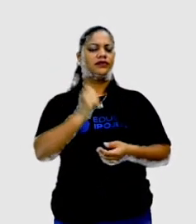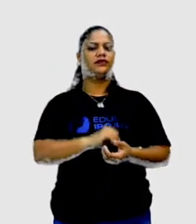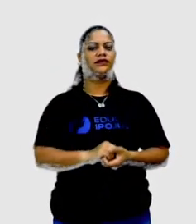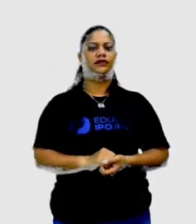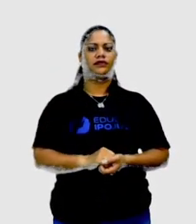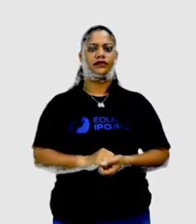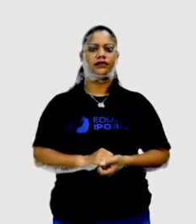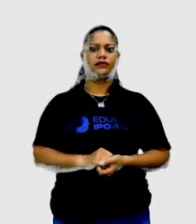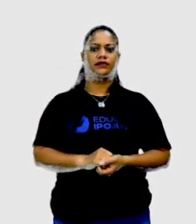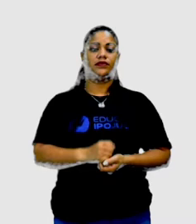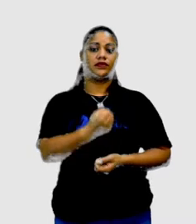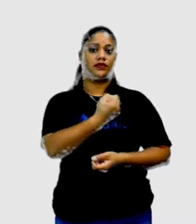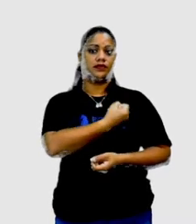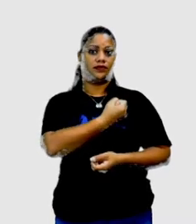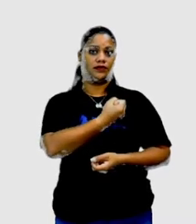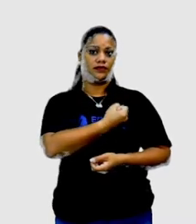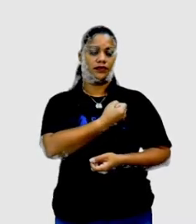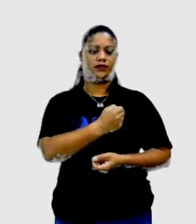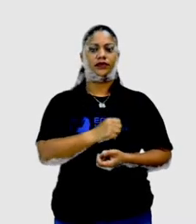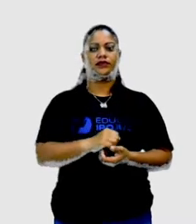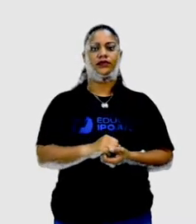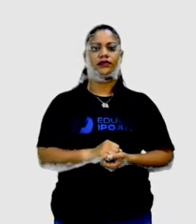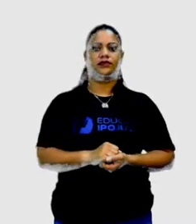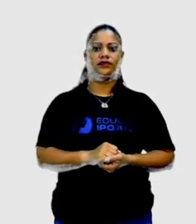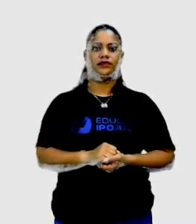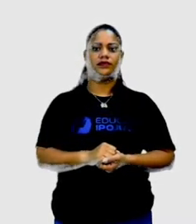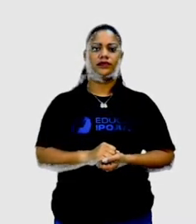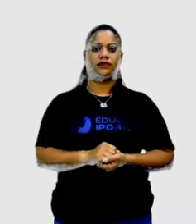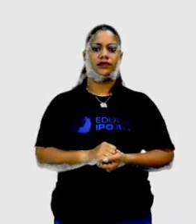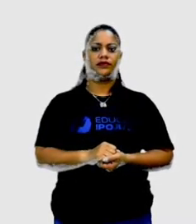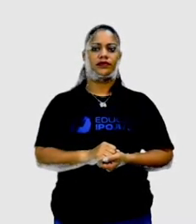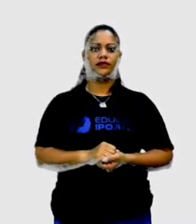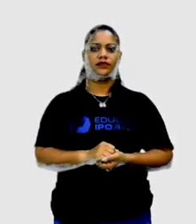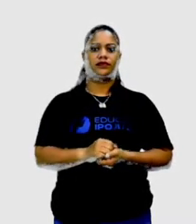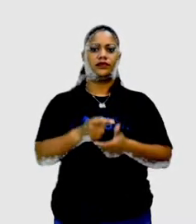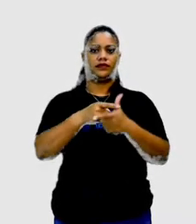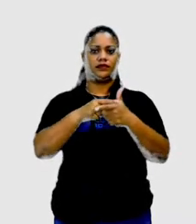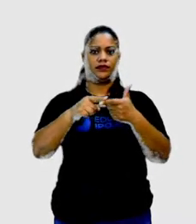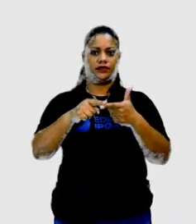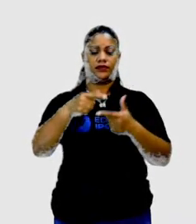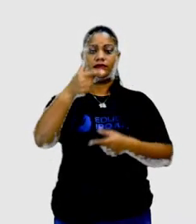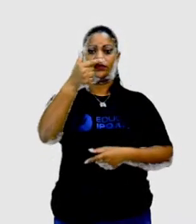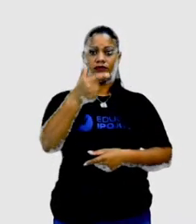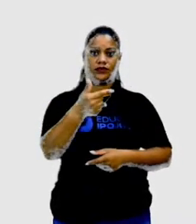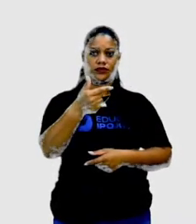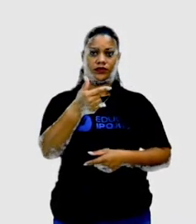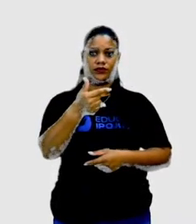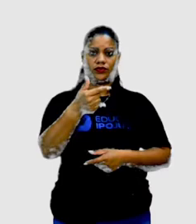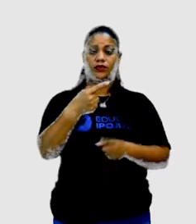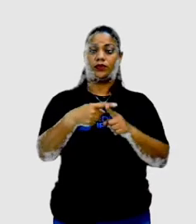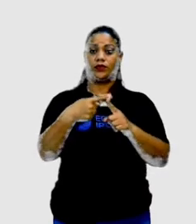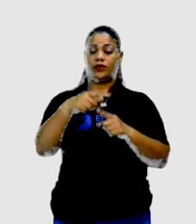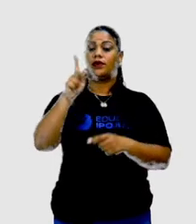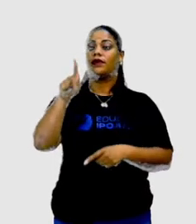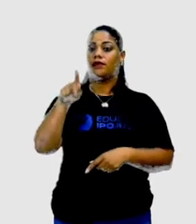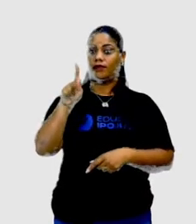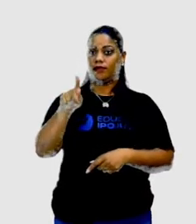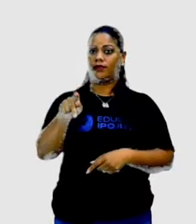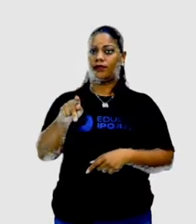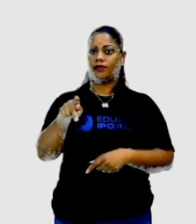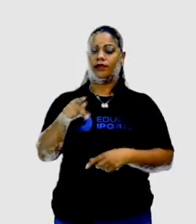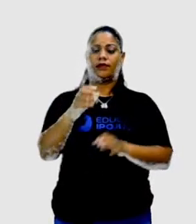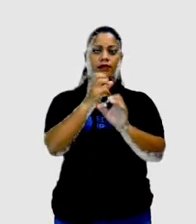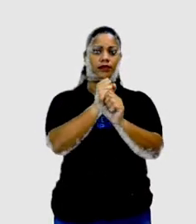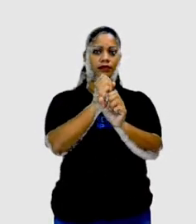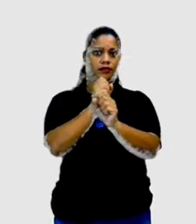é. Se o número é possível de dividir ele por 2, porque ele é par, mas quando a gente